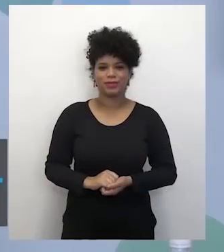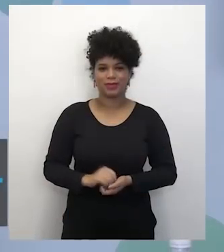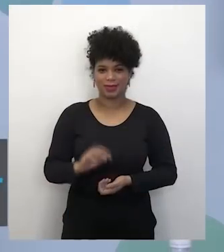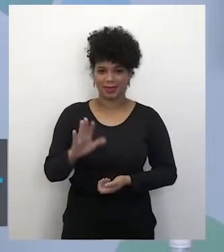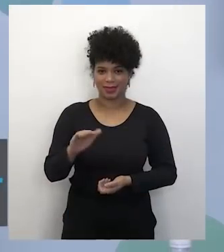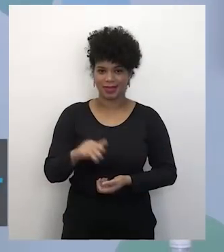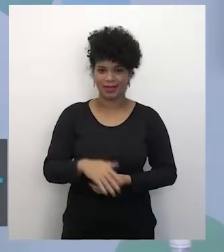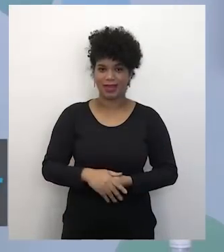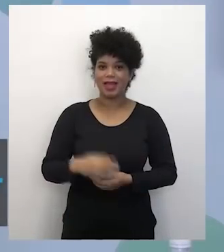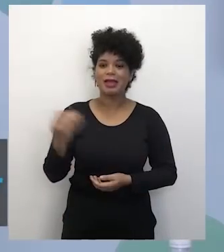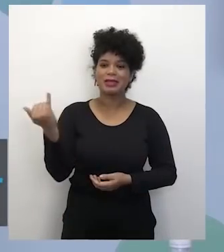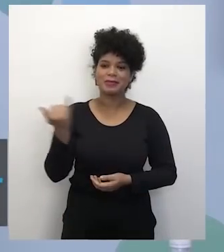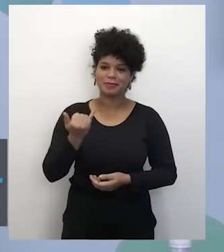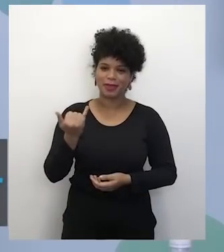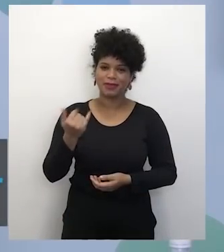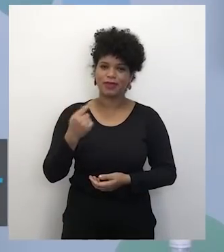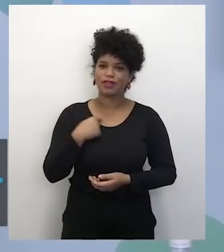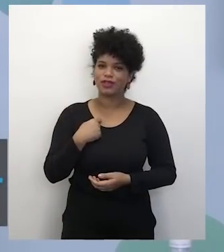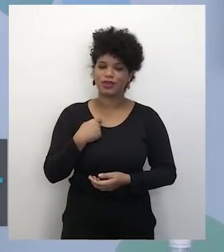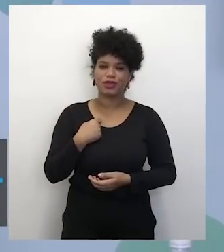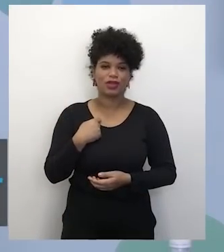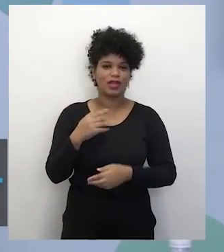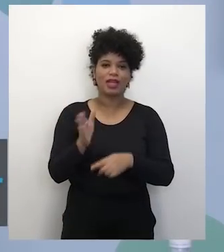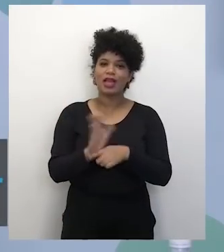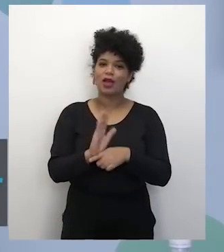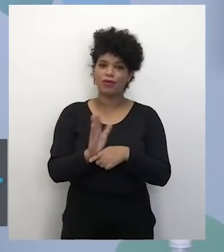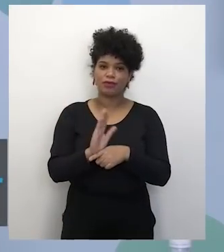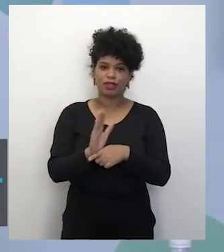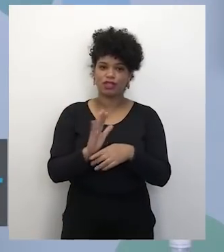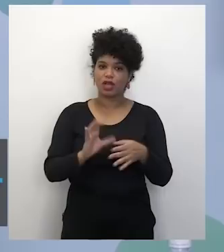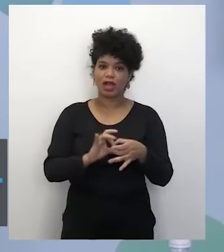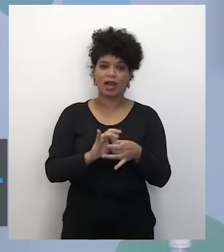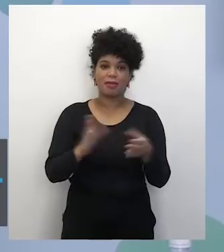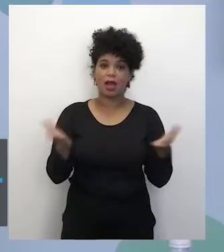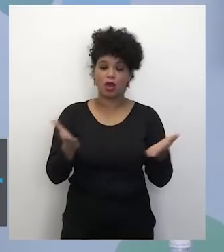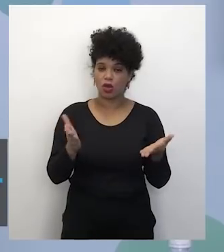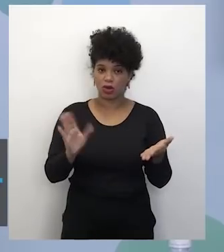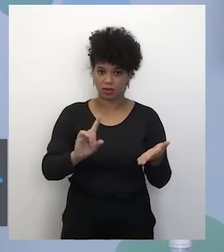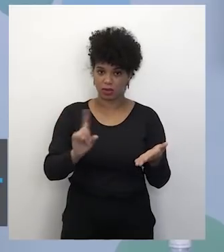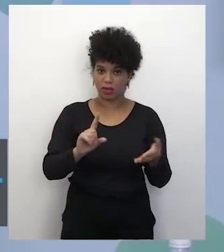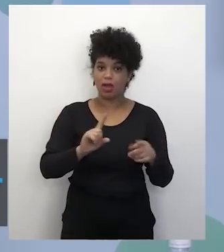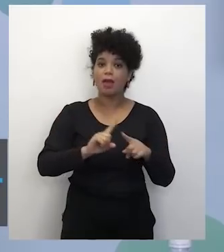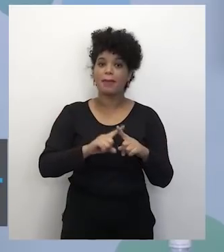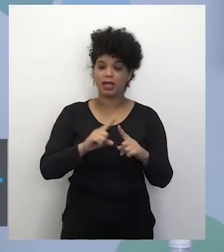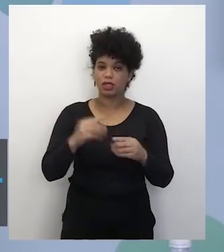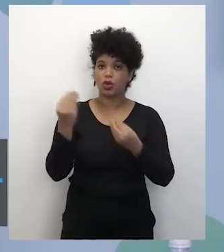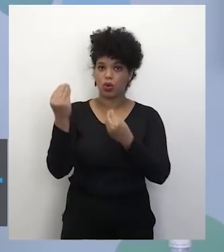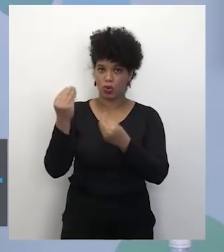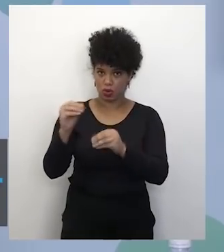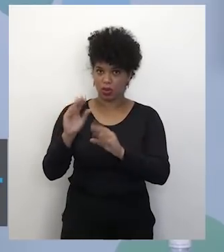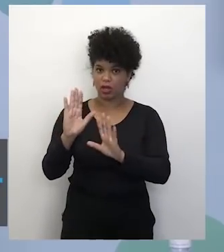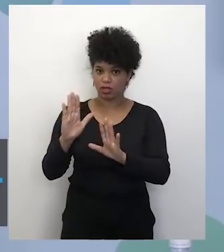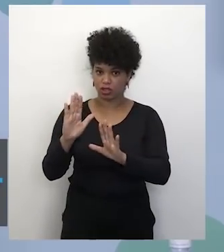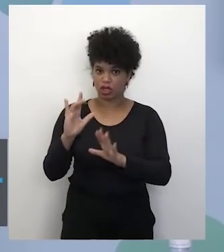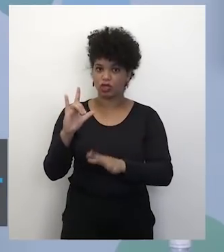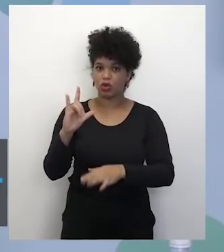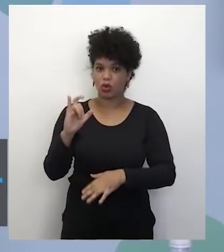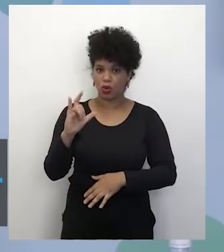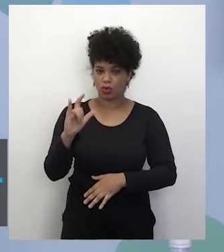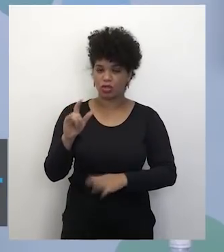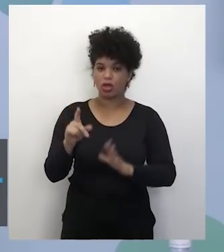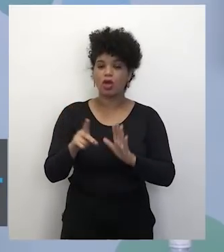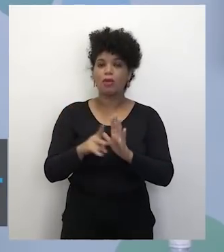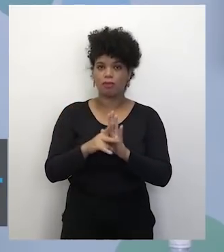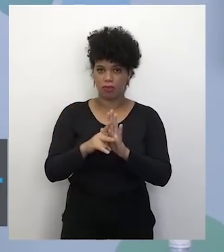Olha, acabaram de me falar aqui que o vídeo não está disponível aqui, mas eu já publiquei lá na página do